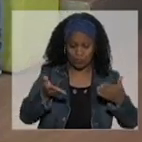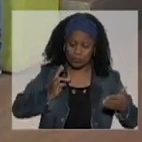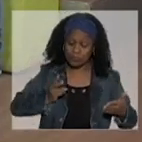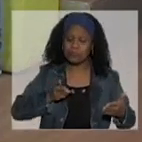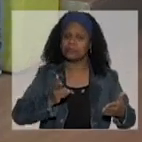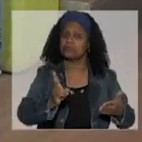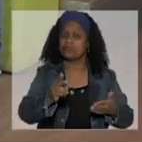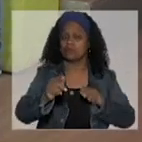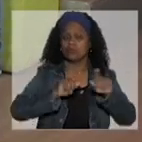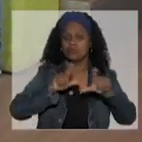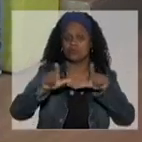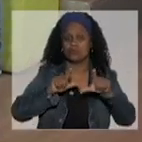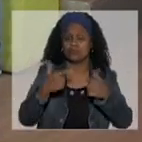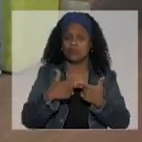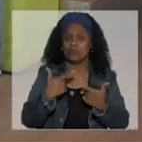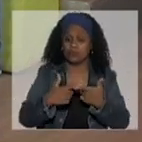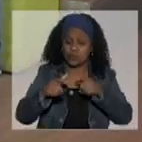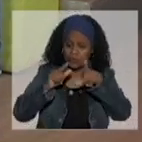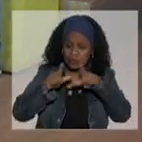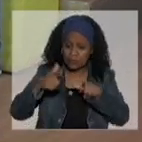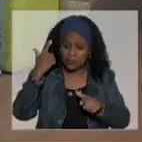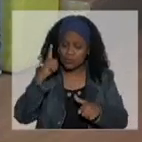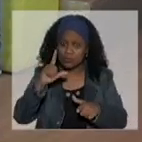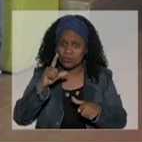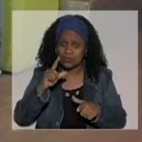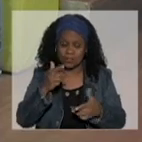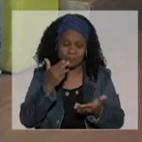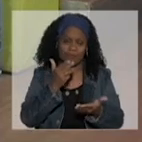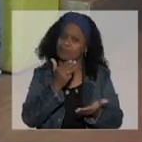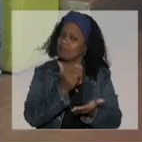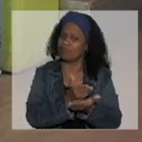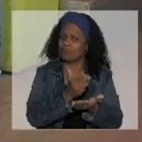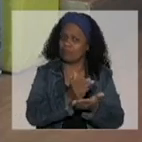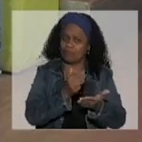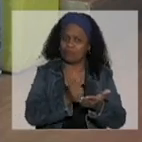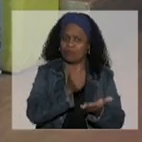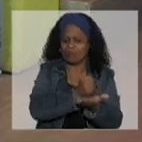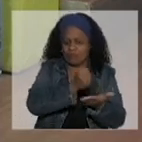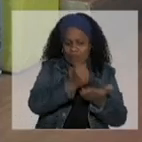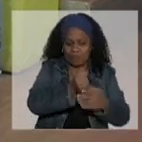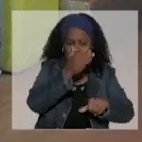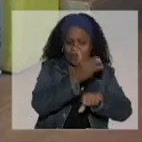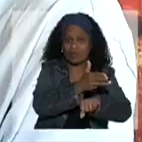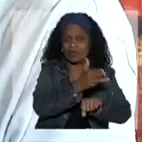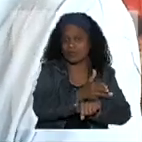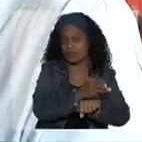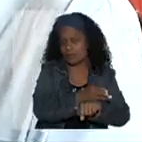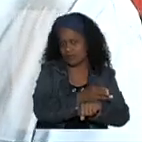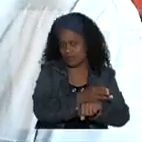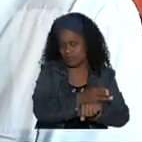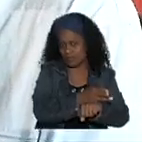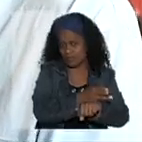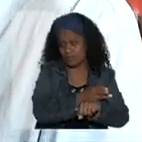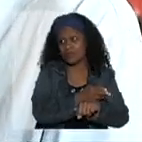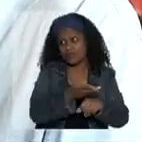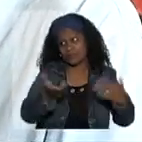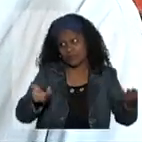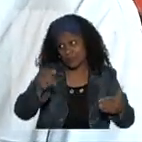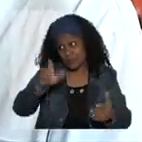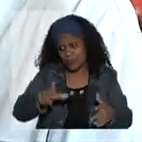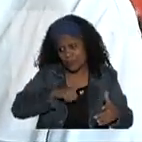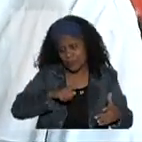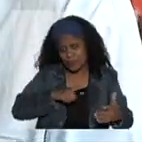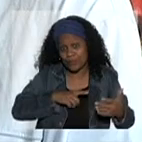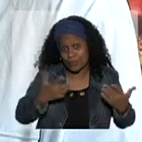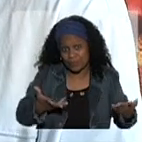ficar nesse trabalho a maioria dos trabalhos que a gente consegue é terceirizado né eo a partir de agora parece que esse é o